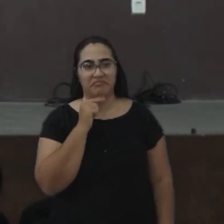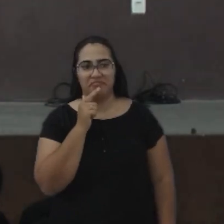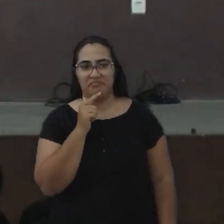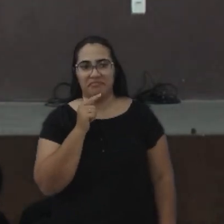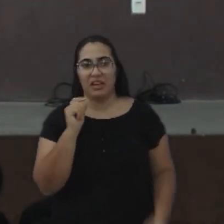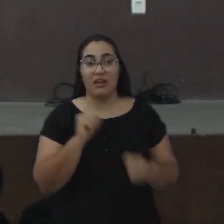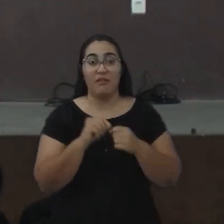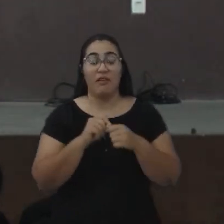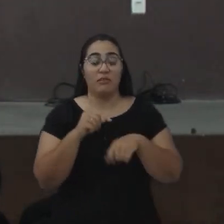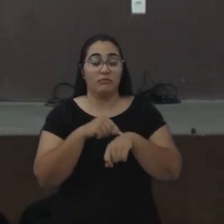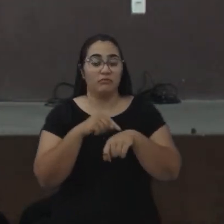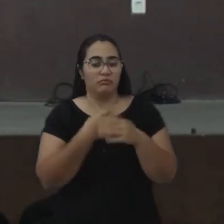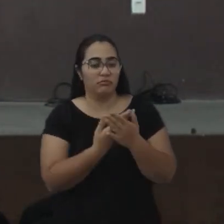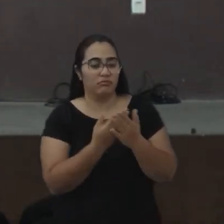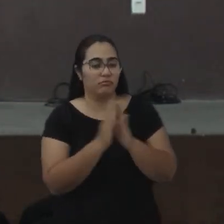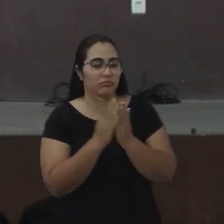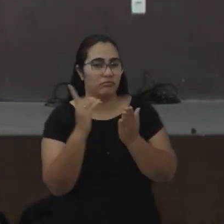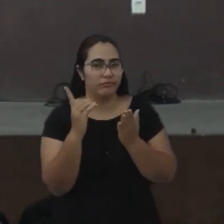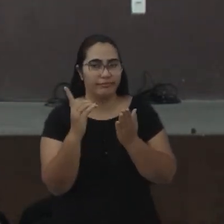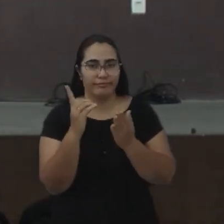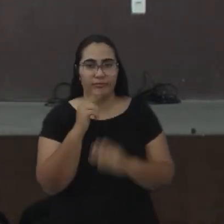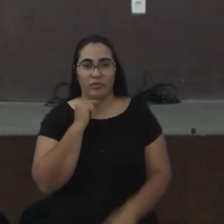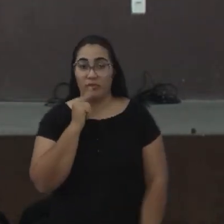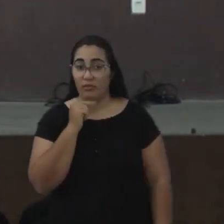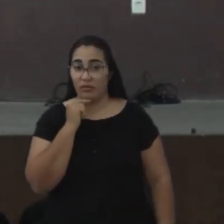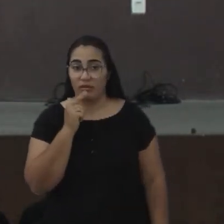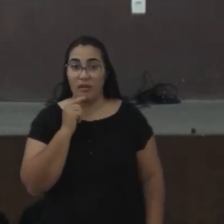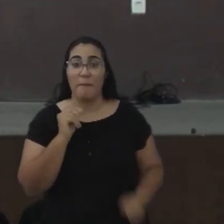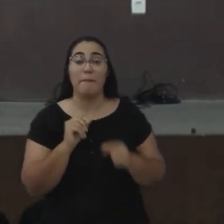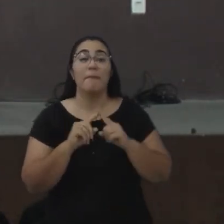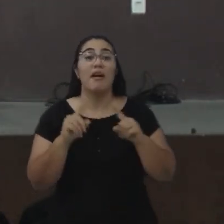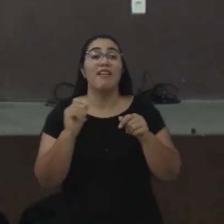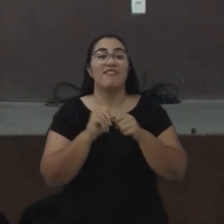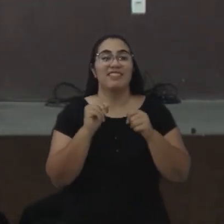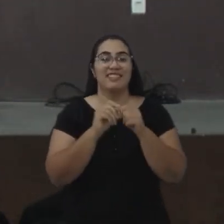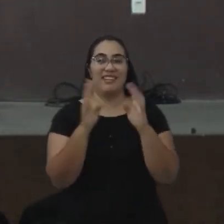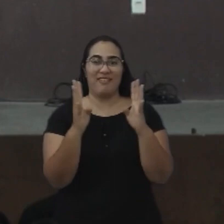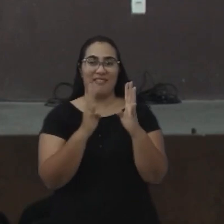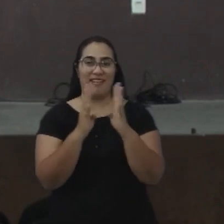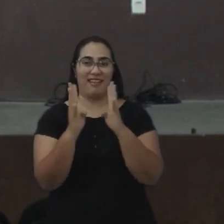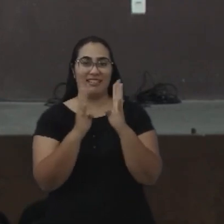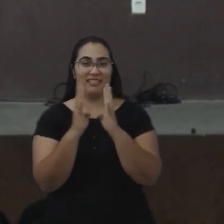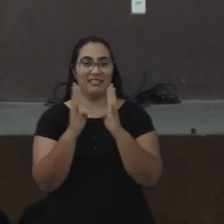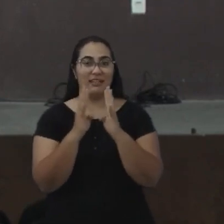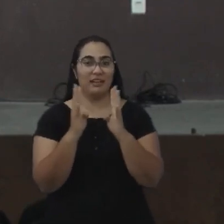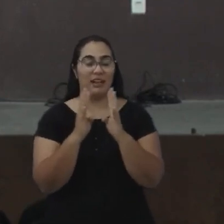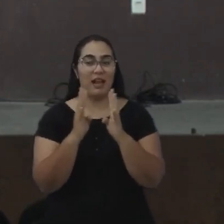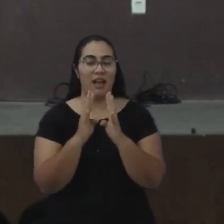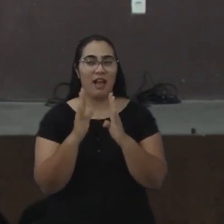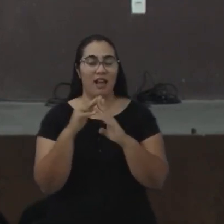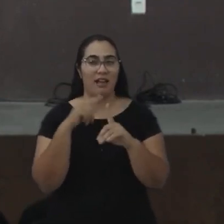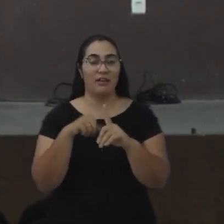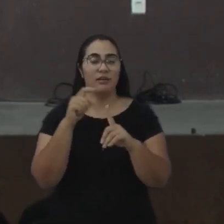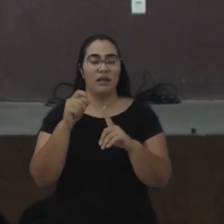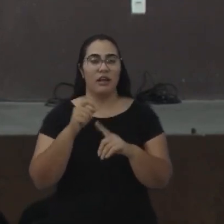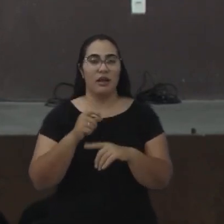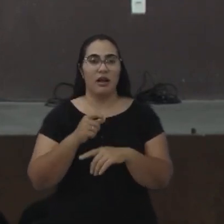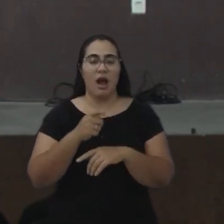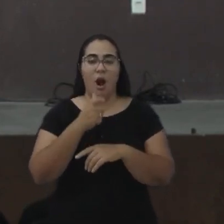Faz um momento de estudo bíblico, não vem um. Mas vamos fazer a quadrilha da IBG? Vai